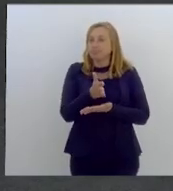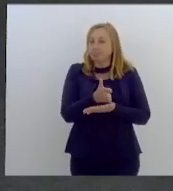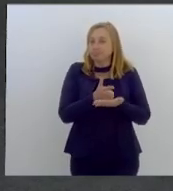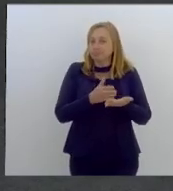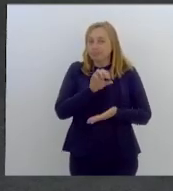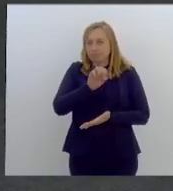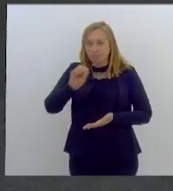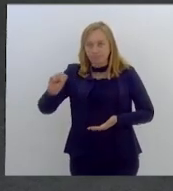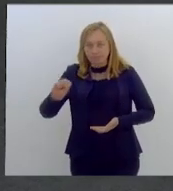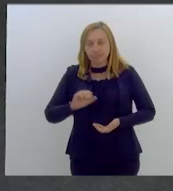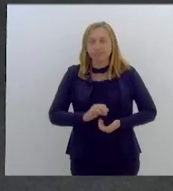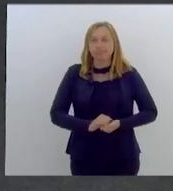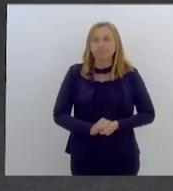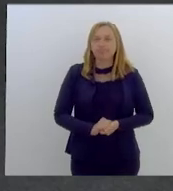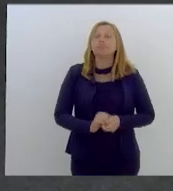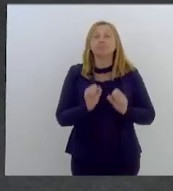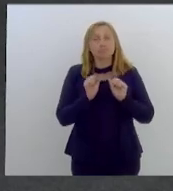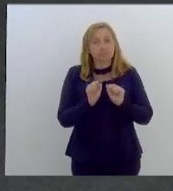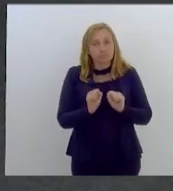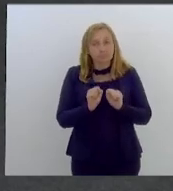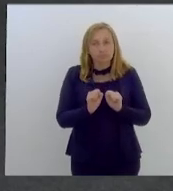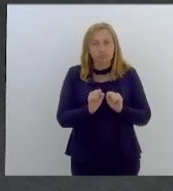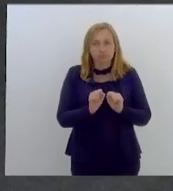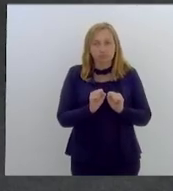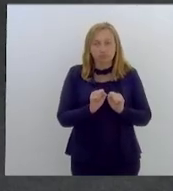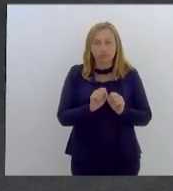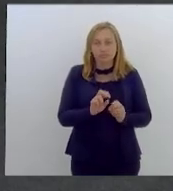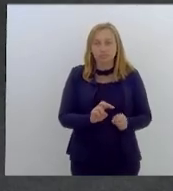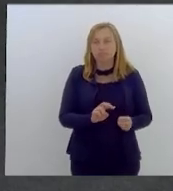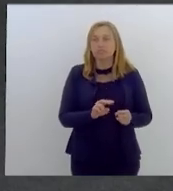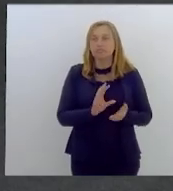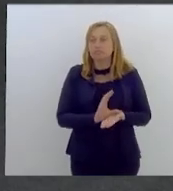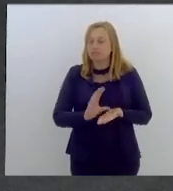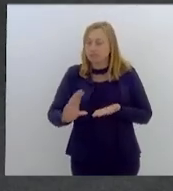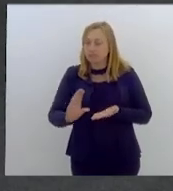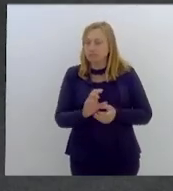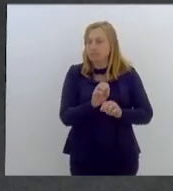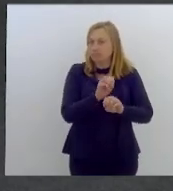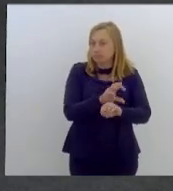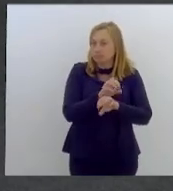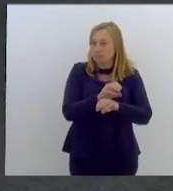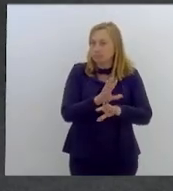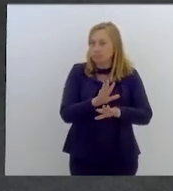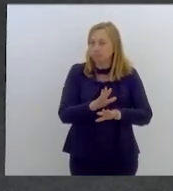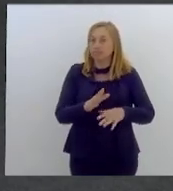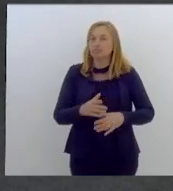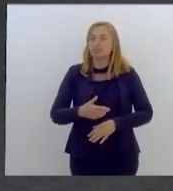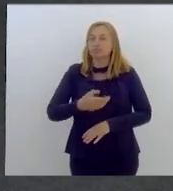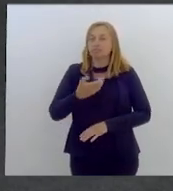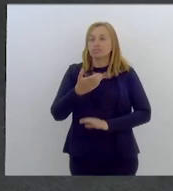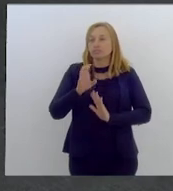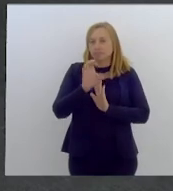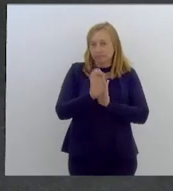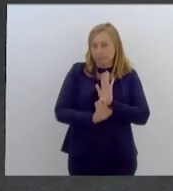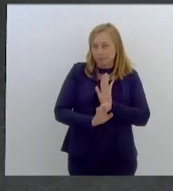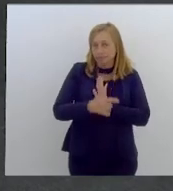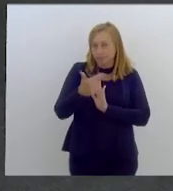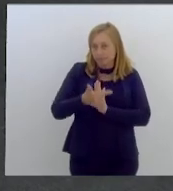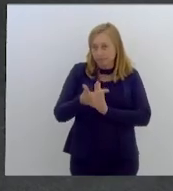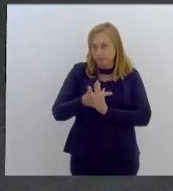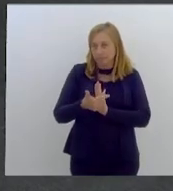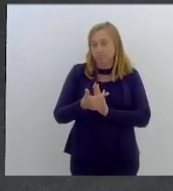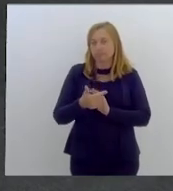ICMS que pode ser destinada à educação segundo certos critérios fixados na emenda constitucional, critérios ligados